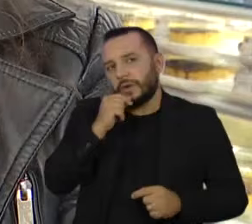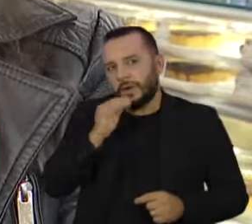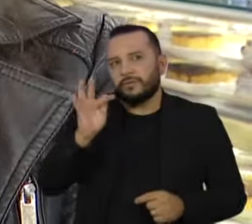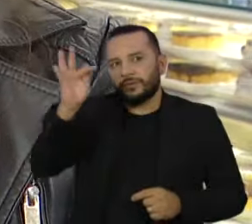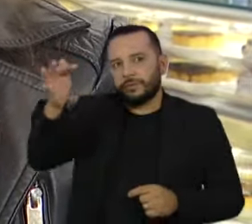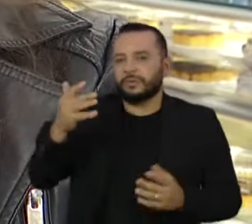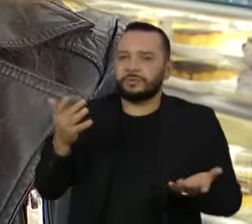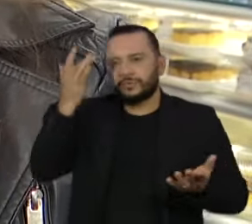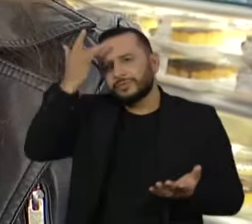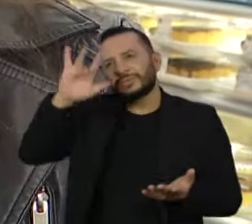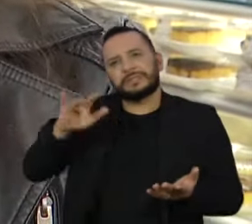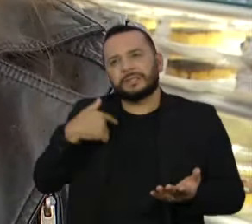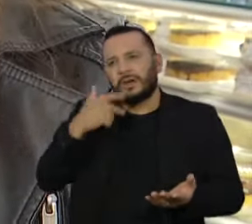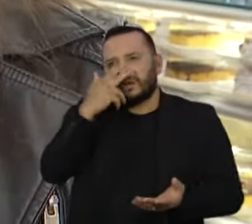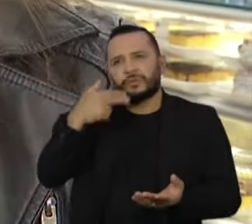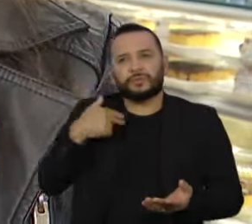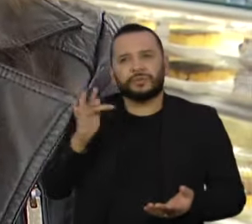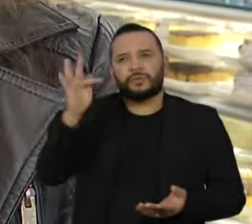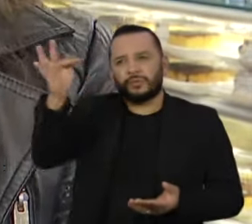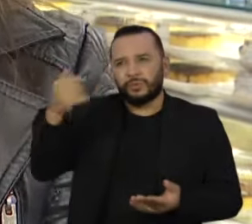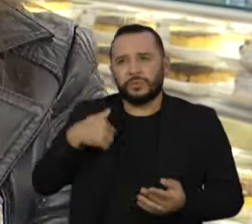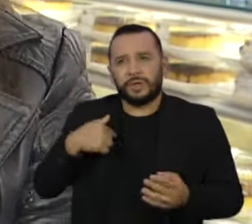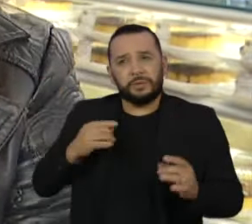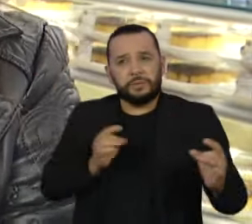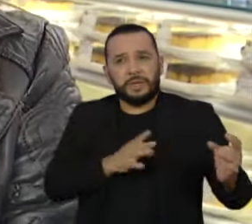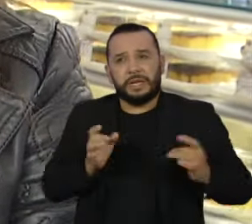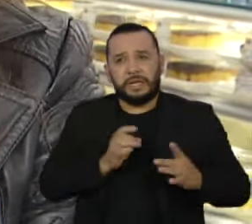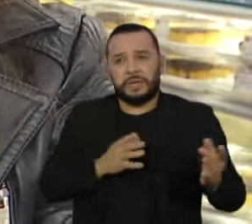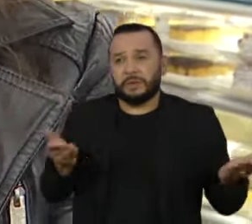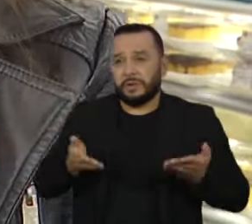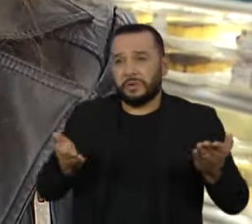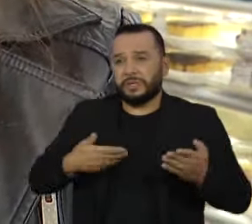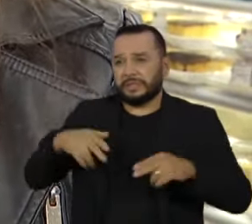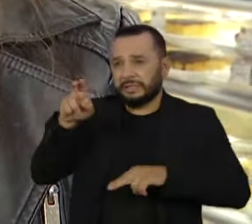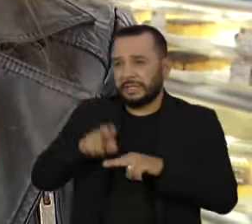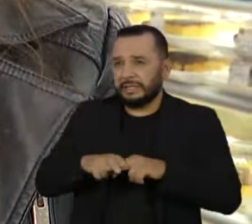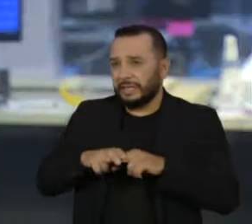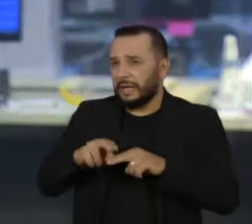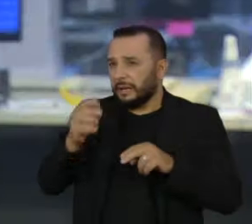vacina, não sei te informar, mas ainda tenho muito receio de sentar em lugar com mais pessoas.